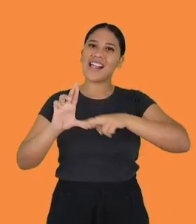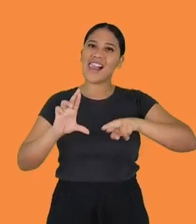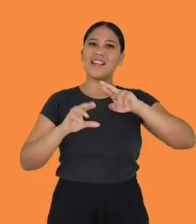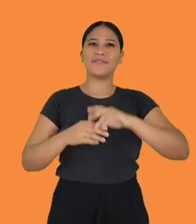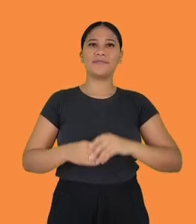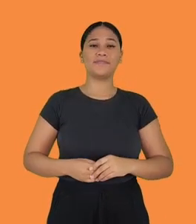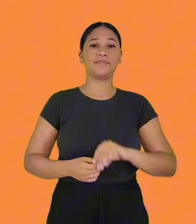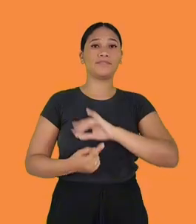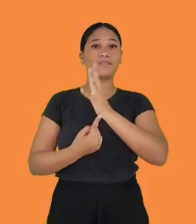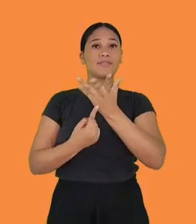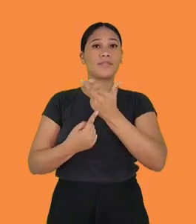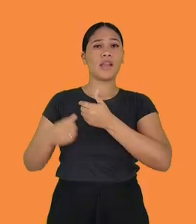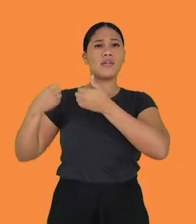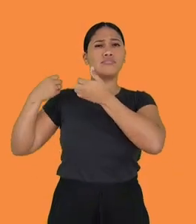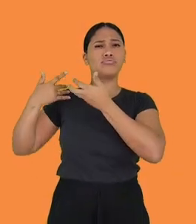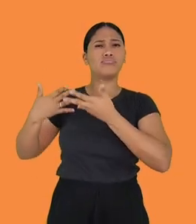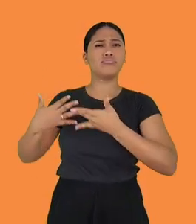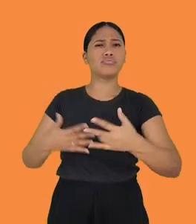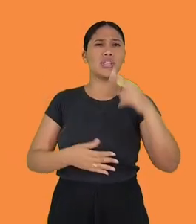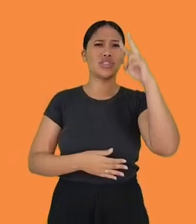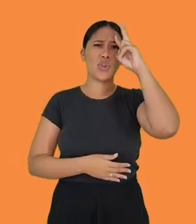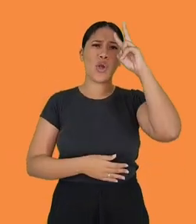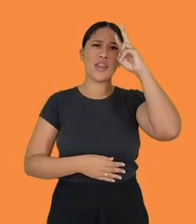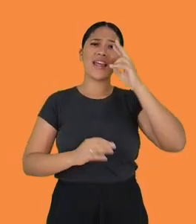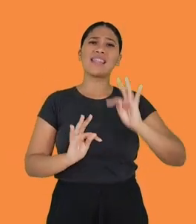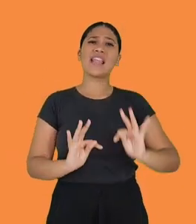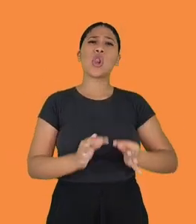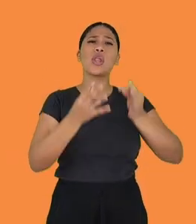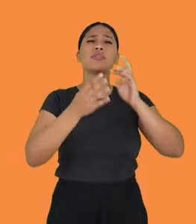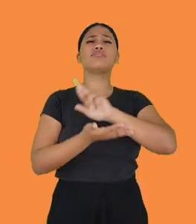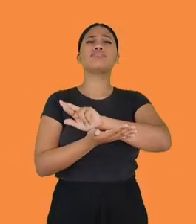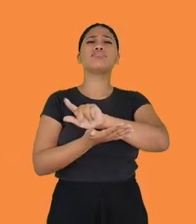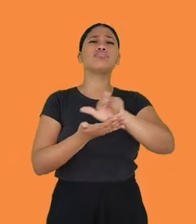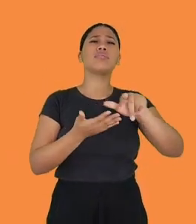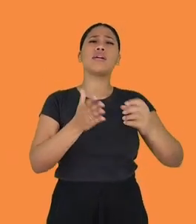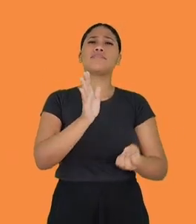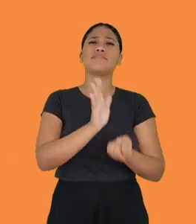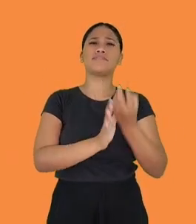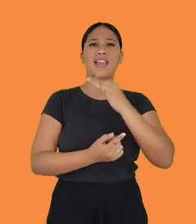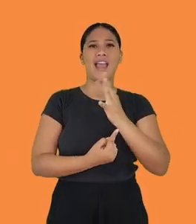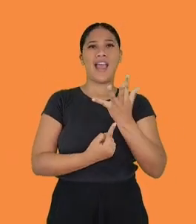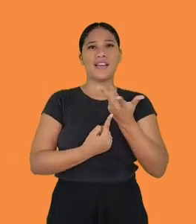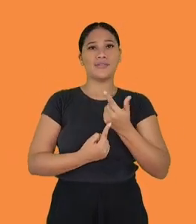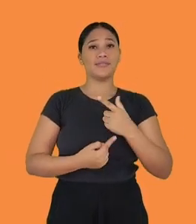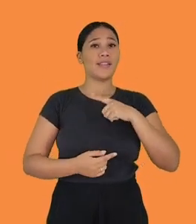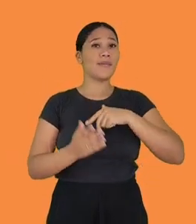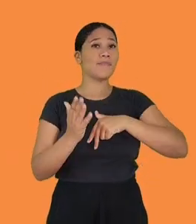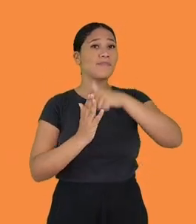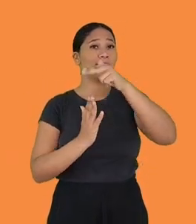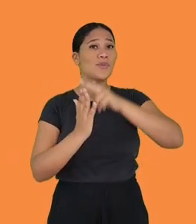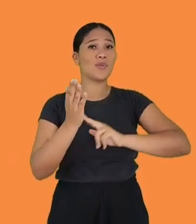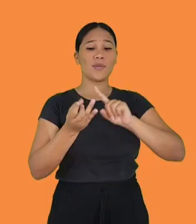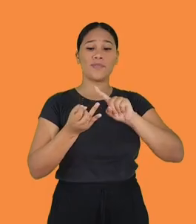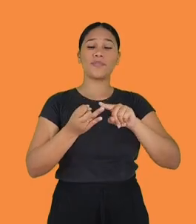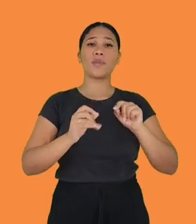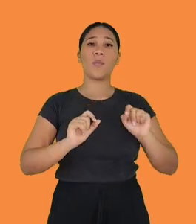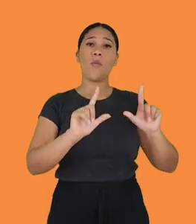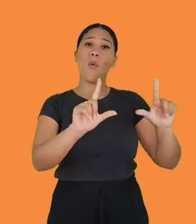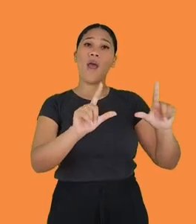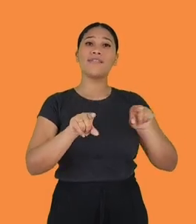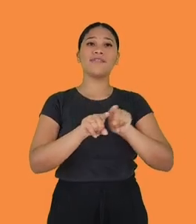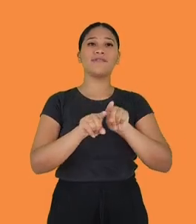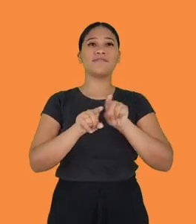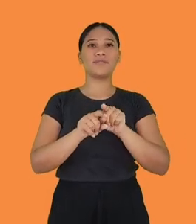da história da arte, diversos artistas utilizaram diferentes tecnologias para criar suas obras de arte. Isso inclui